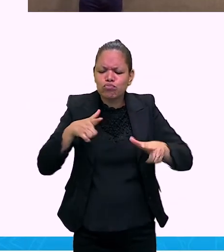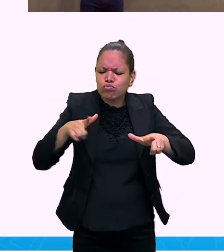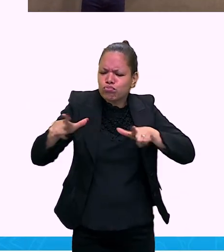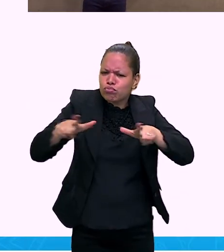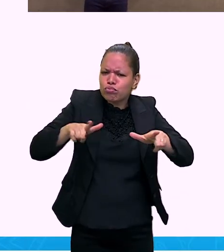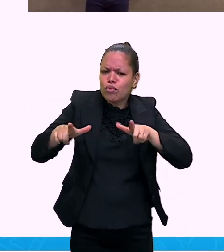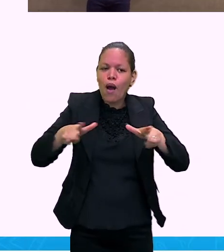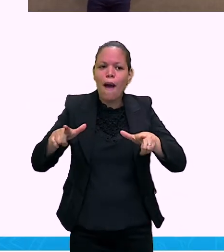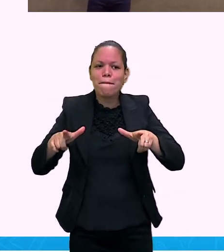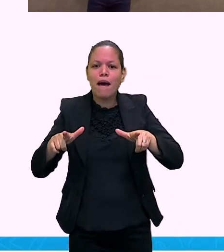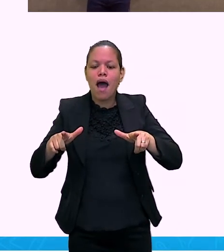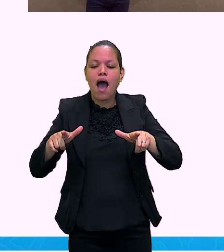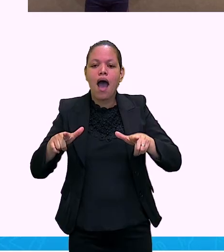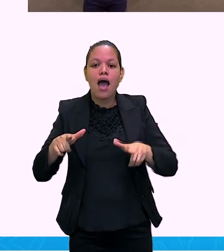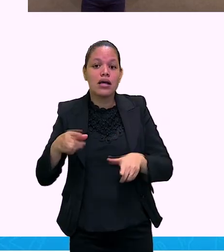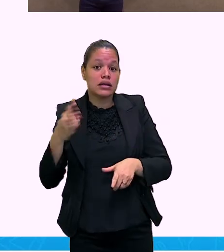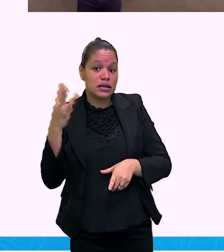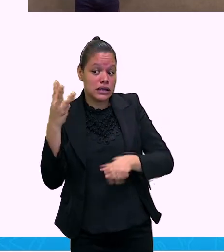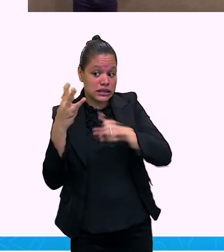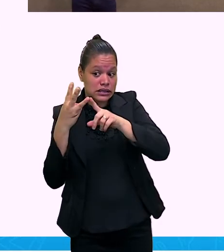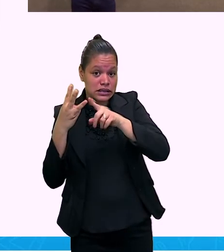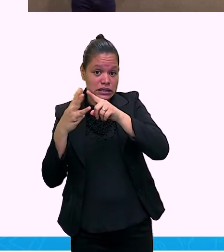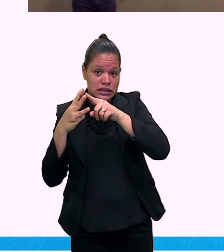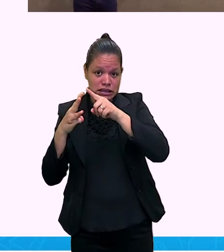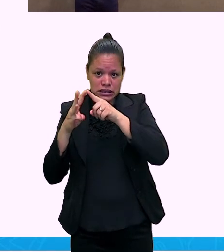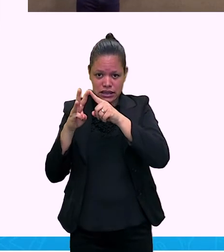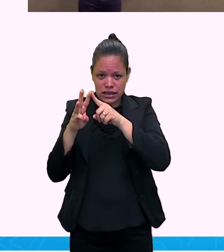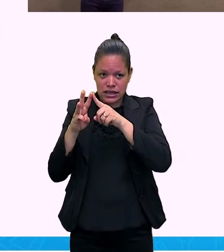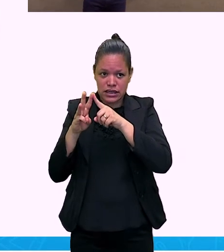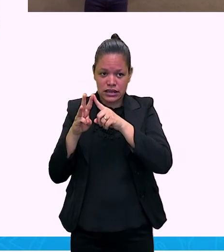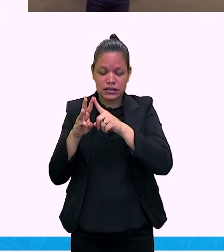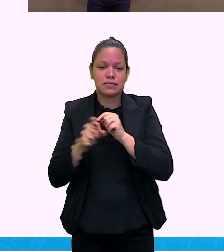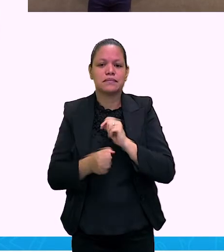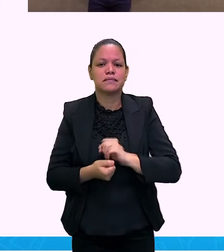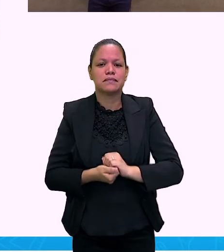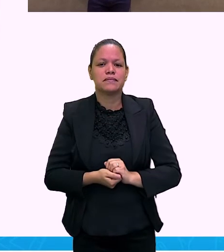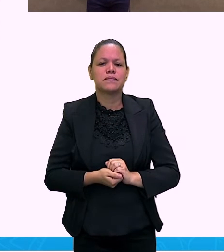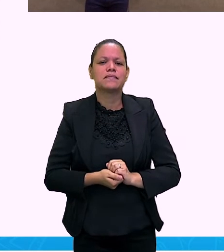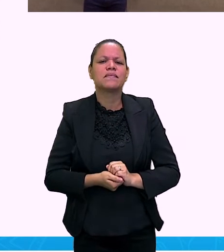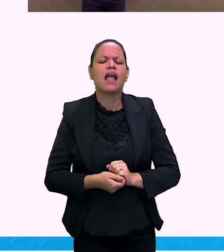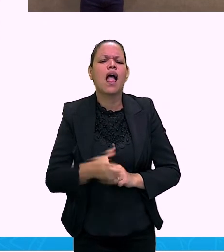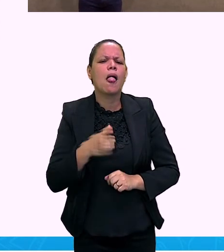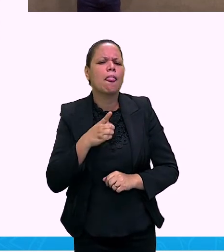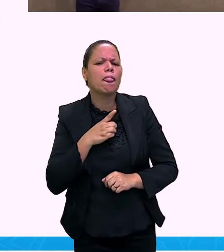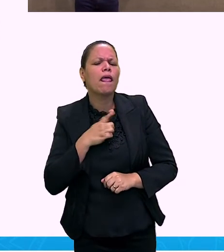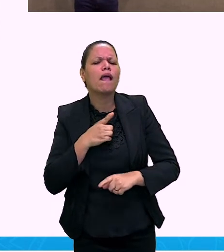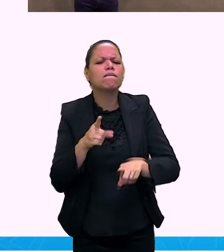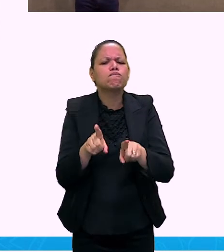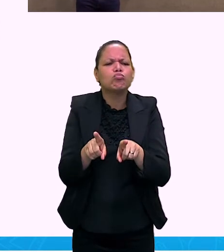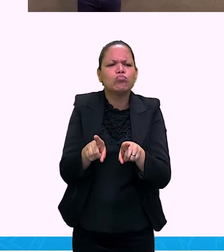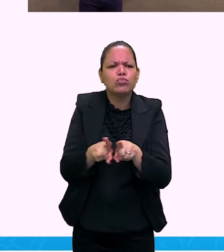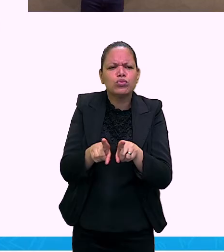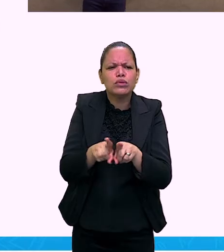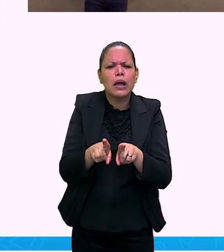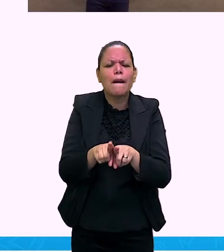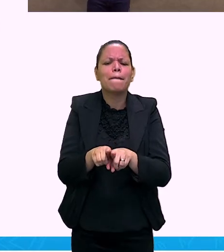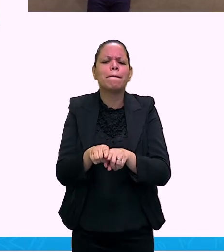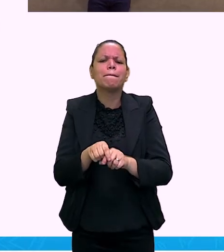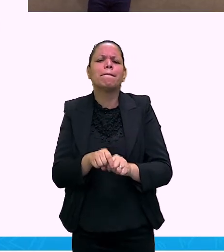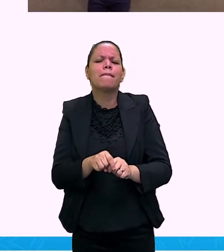temos esses três como exemplos. Nós também temos dentro da cultura indígena muito forte a prática